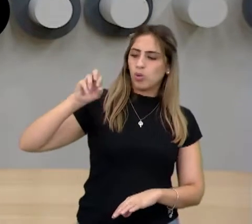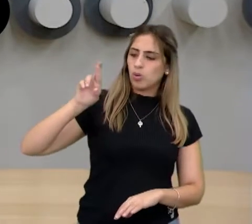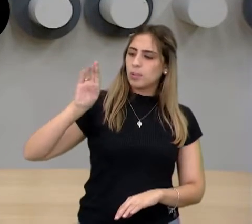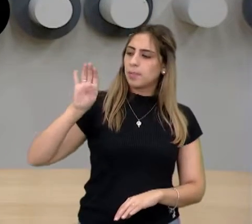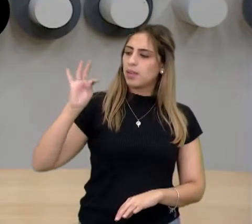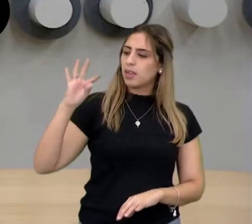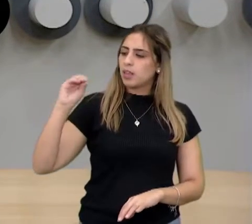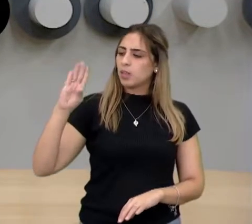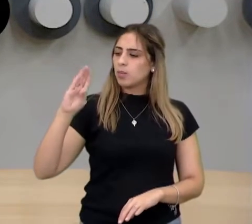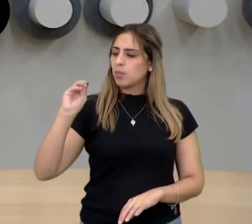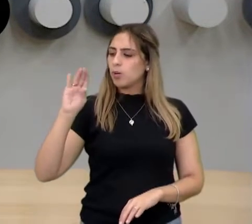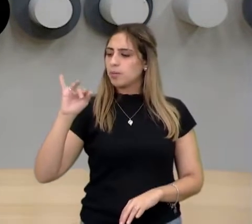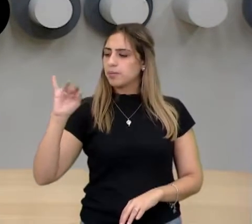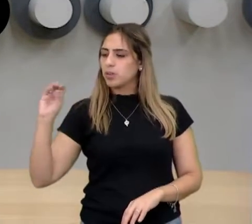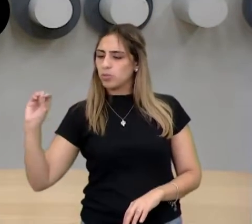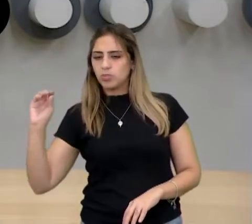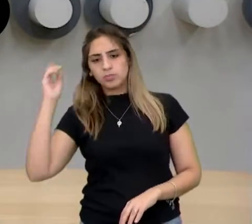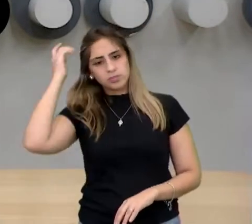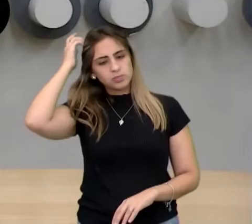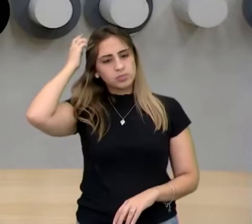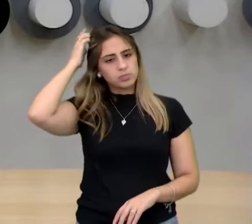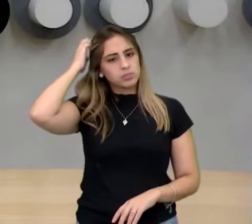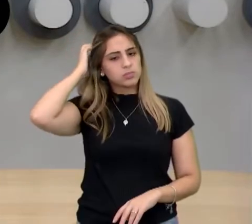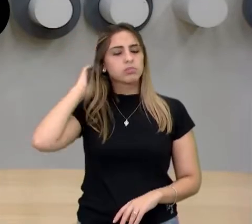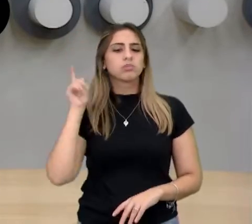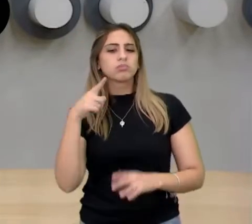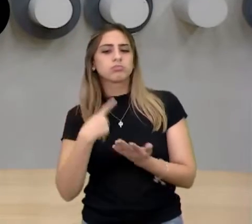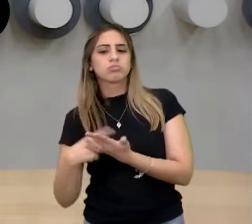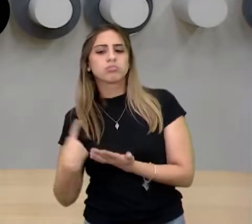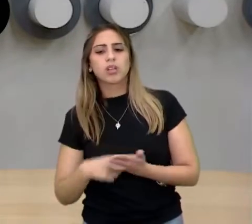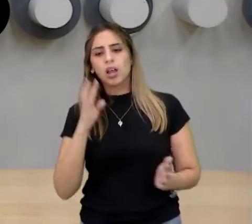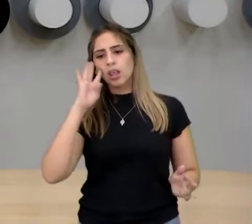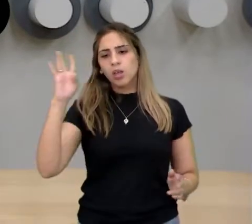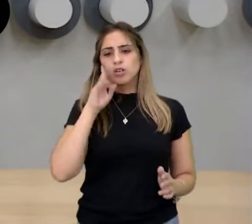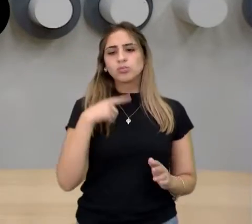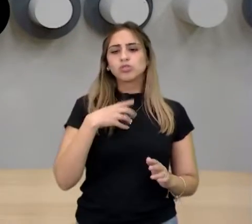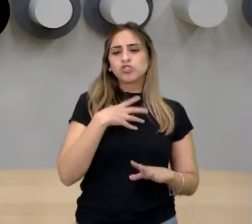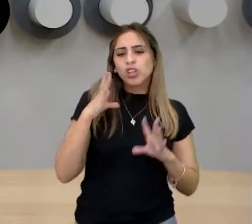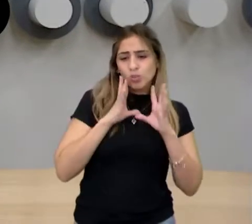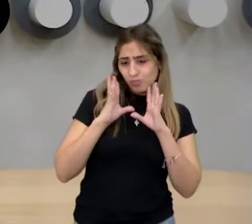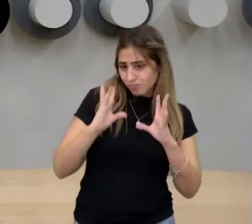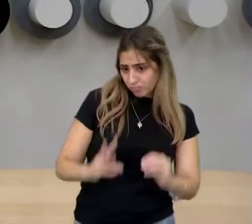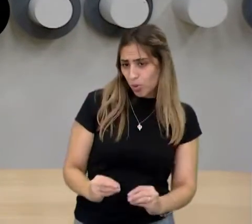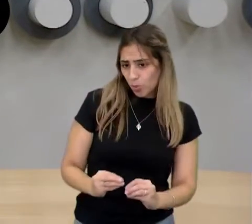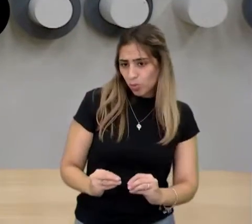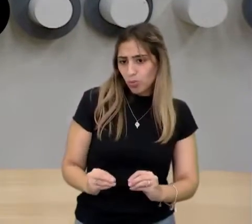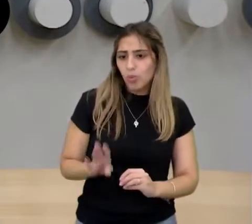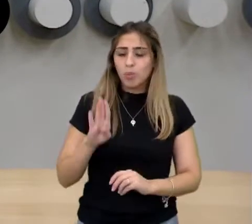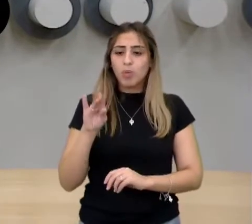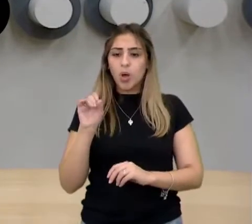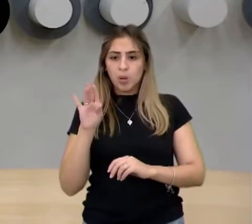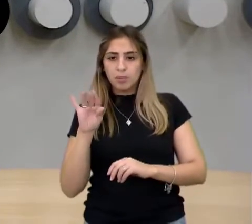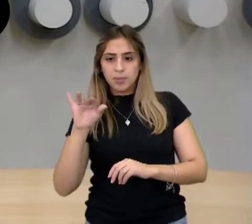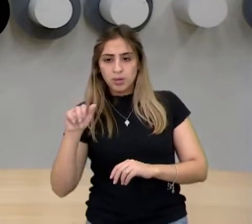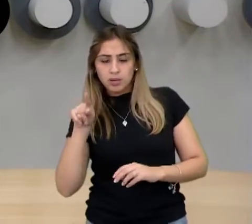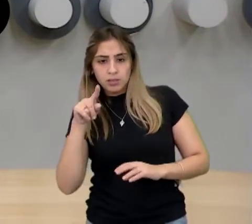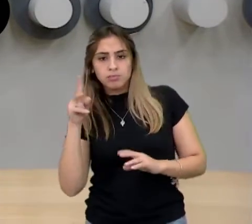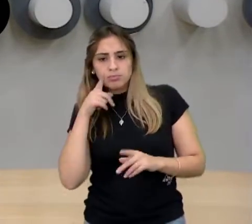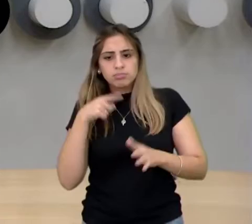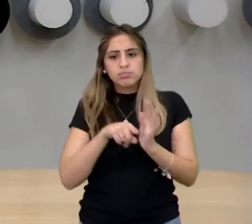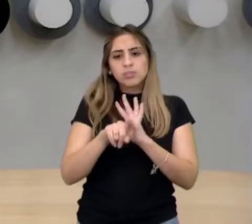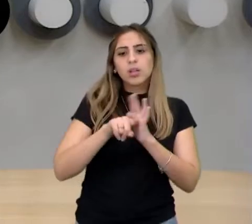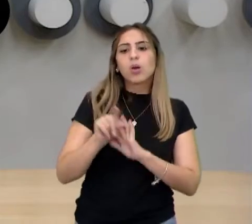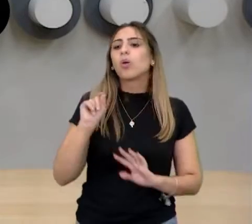na sua compilação sobre essas teorias. E, de forma geral, o Bobbio está se perguntando